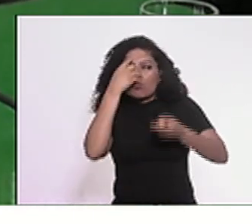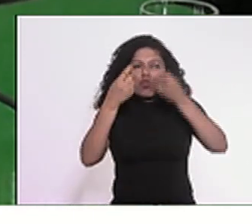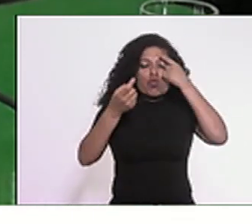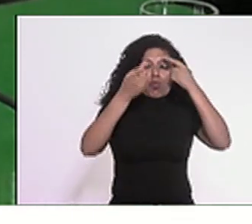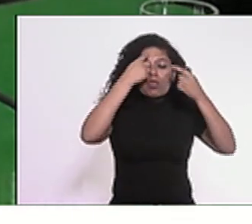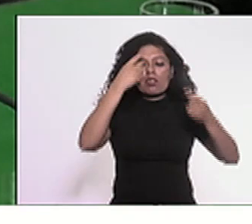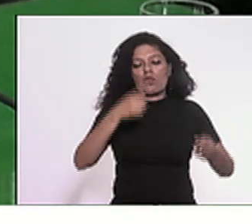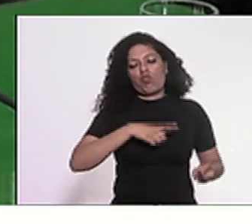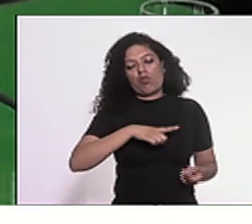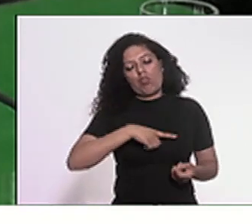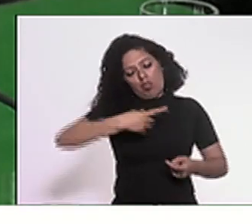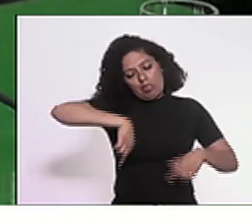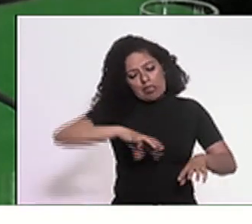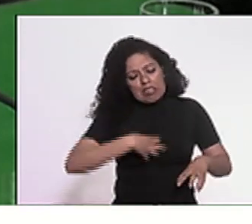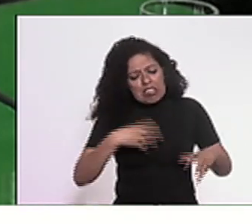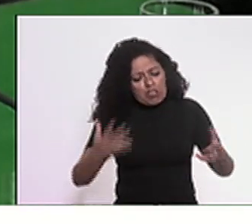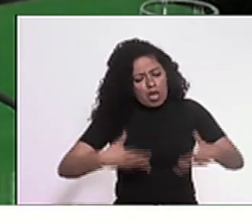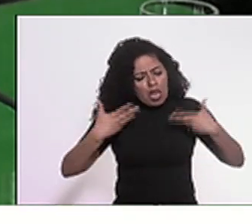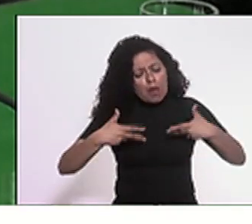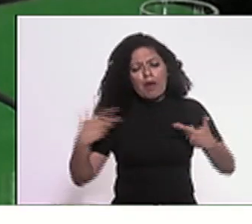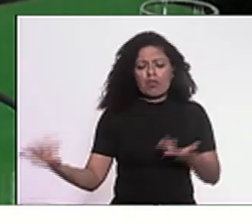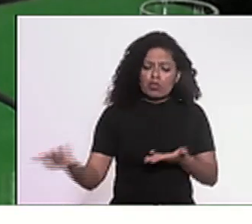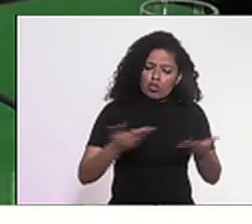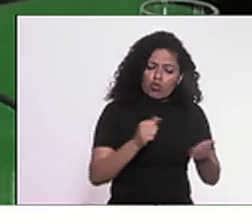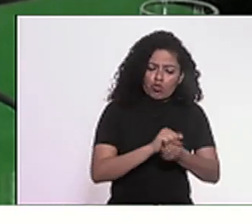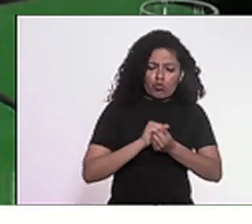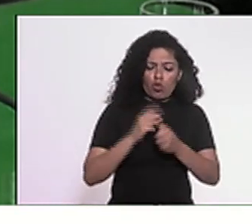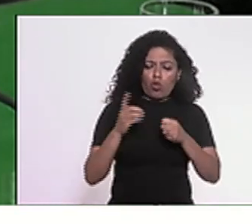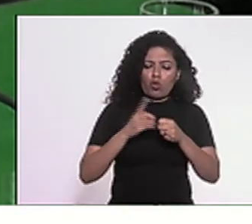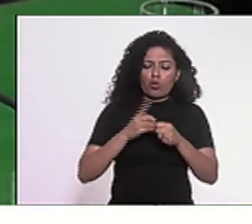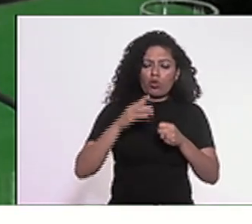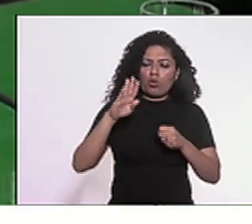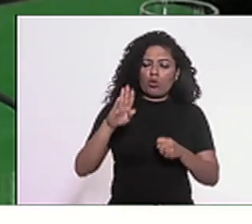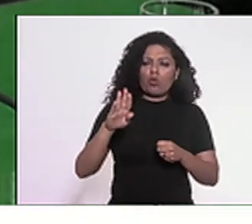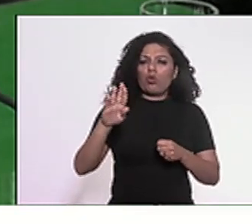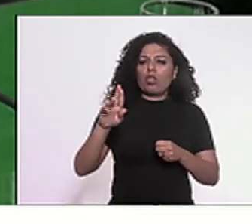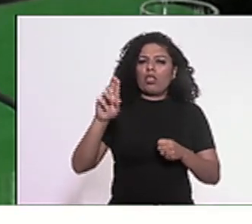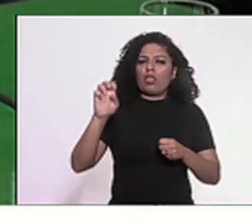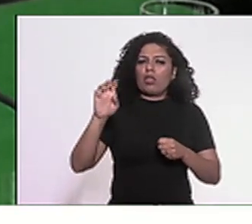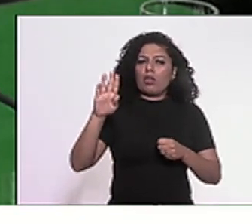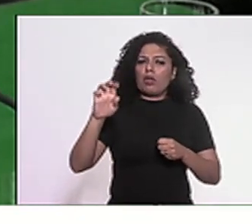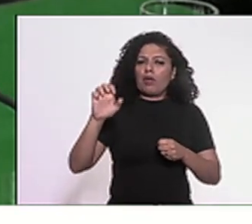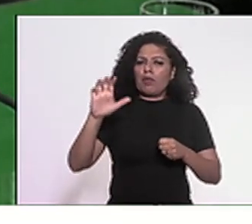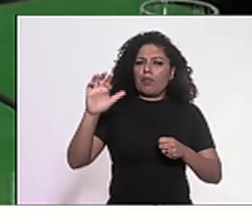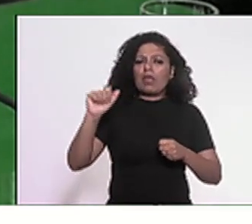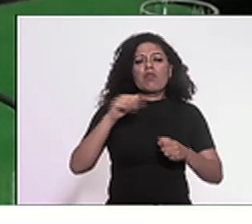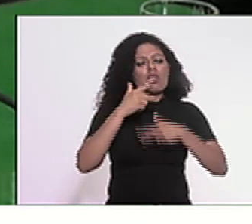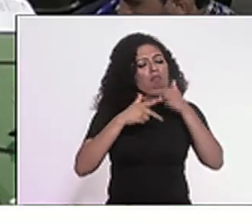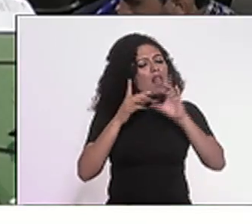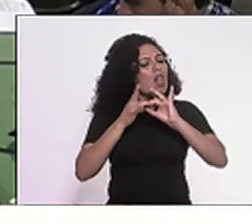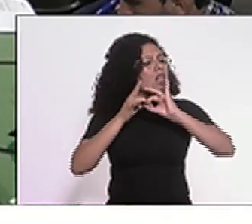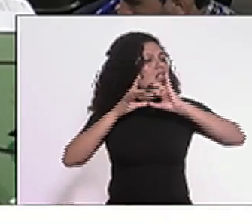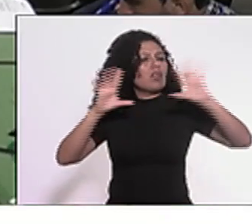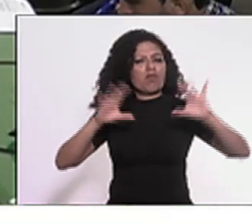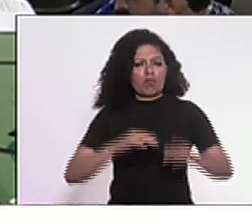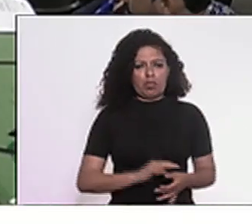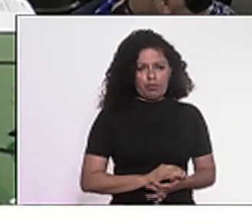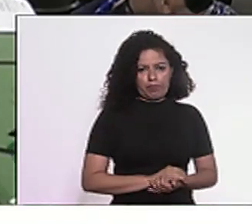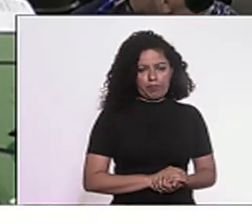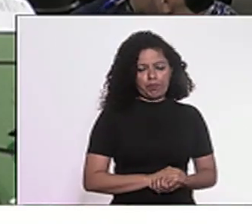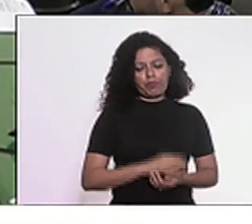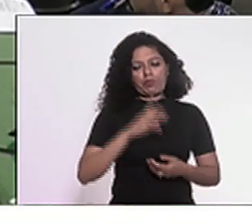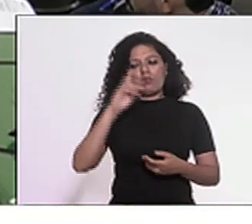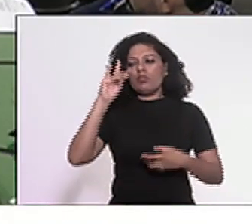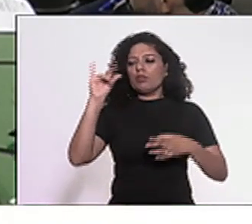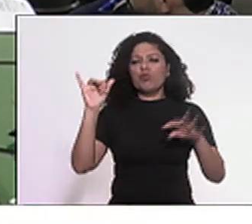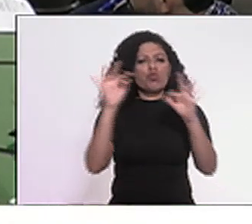a gente fica muito feliz com a participação de vocês. Então, doutora Rebeca, fique muito à vontade para o seu pronunciamento. Obrigada.